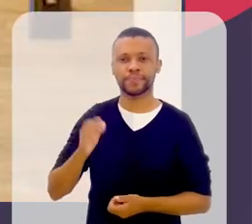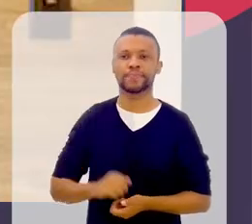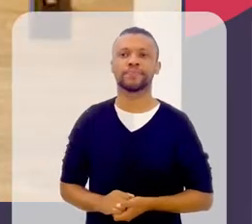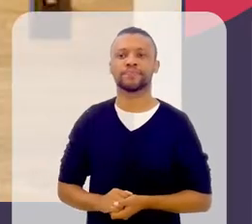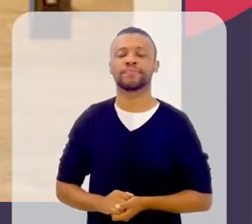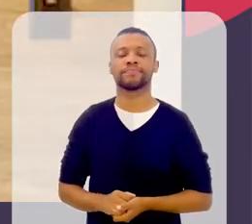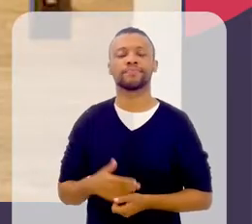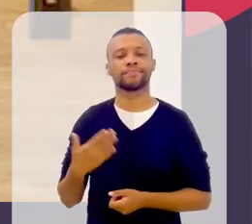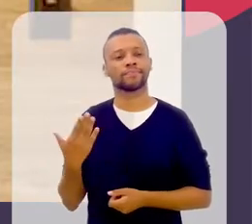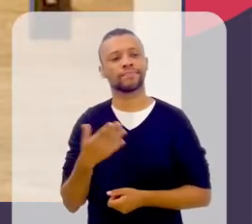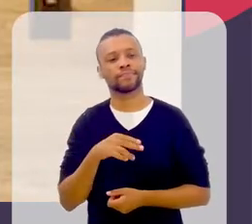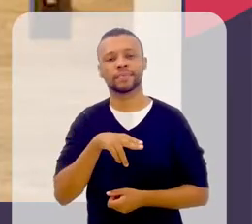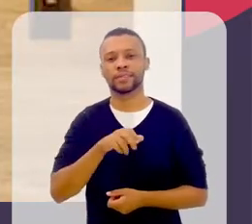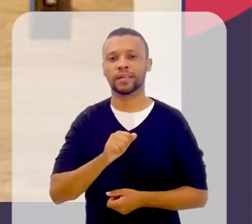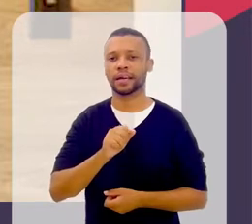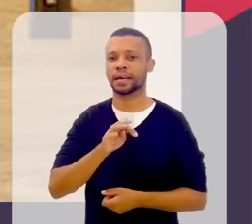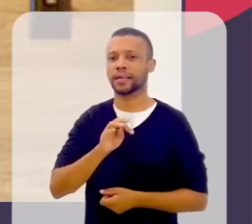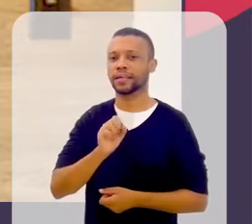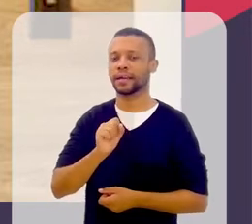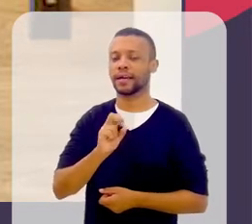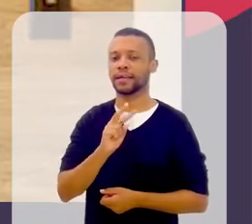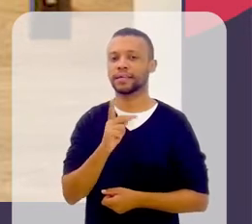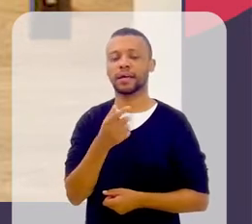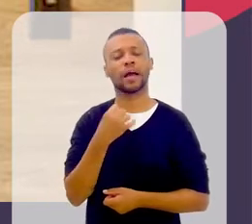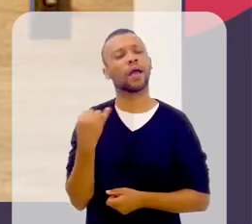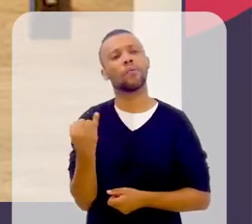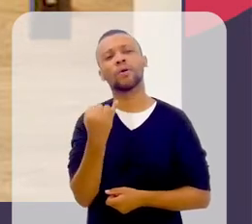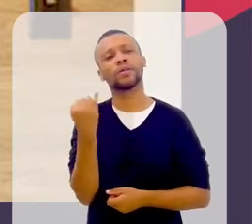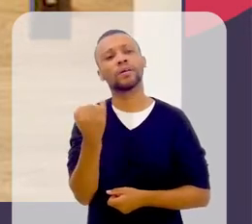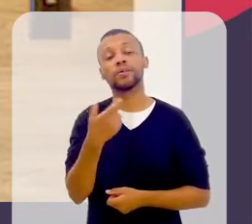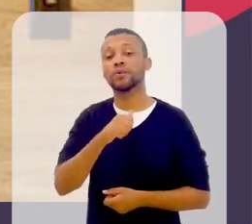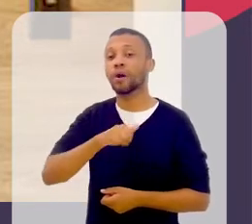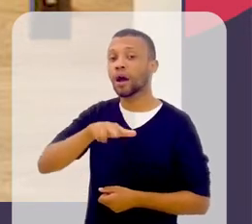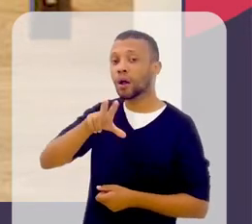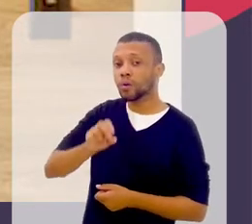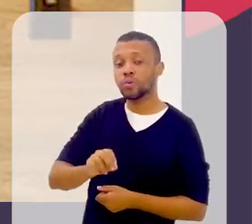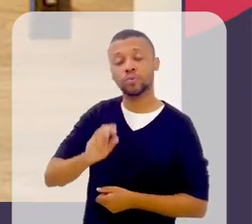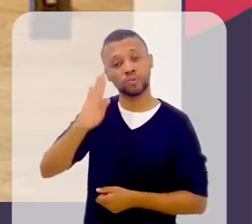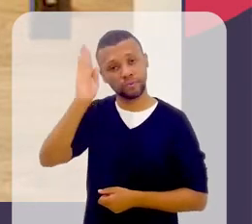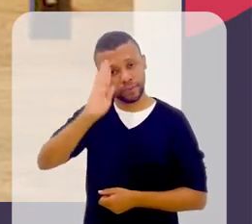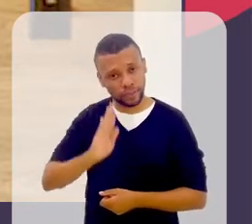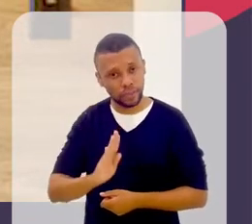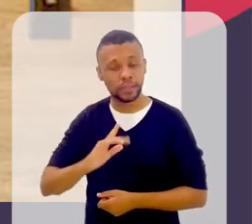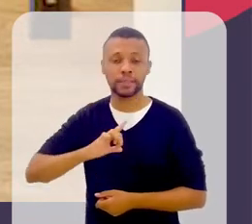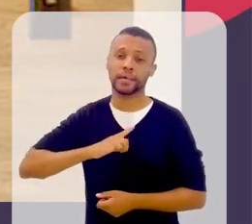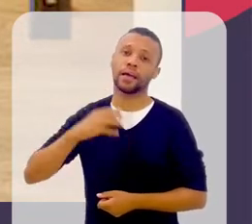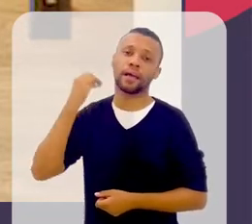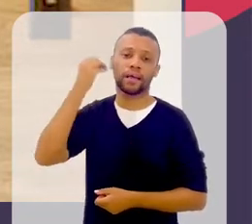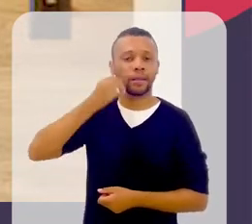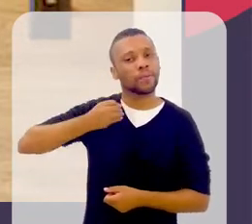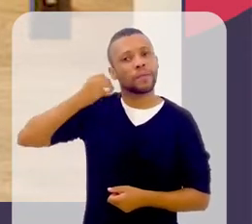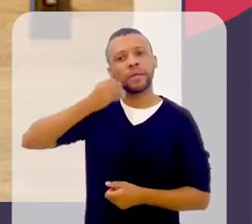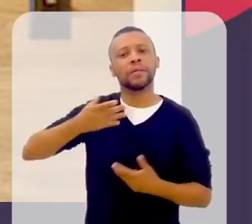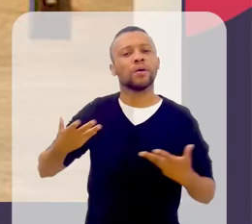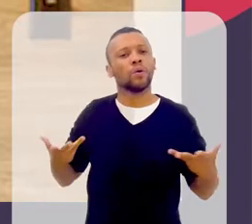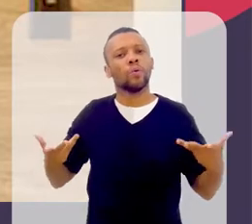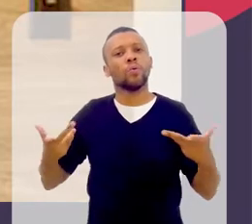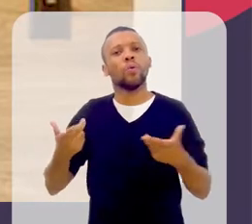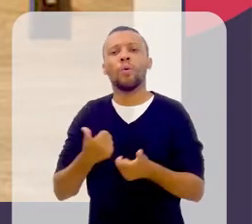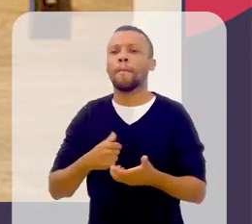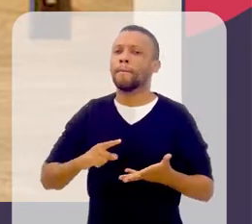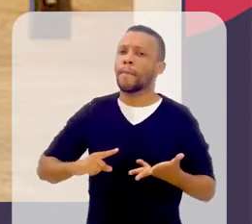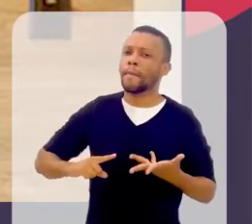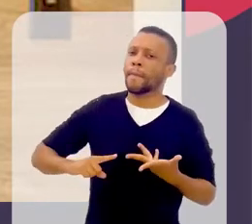Entendi. É, Natasha, qual é a importância de um estudante brasileiro ter essa experiência, né? É